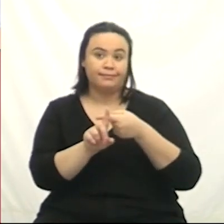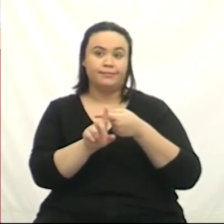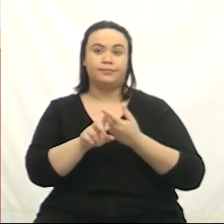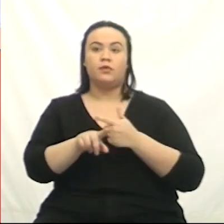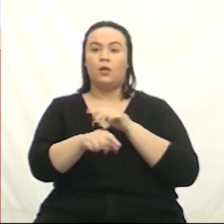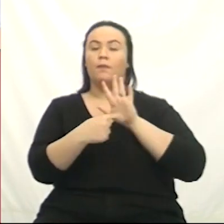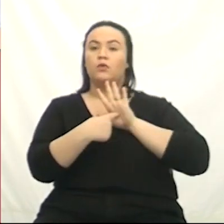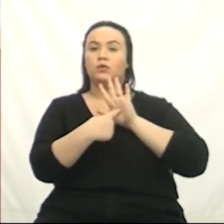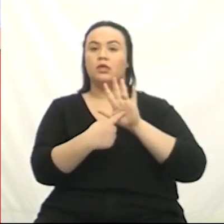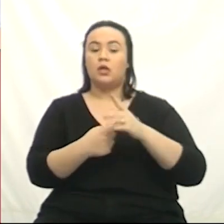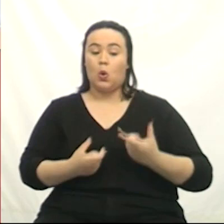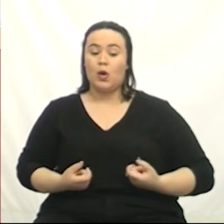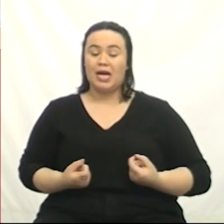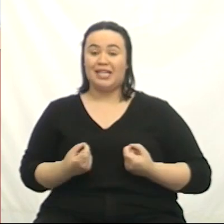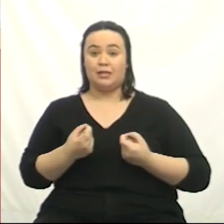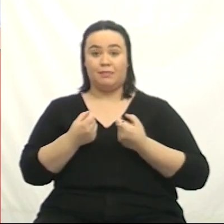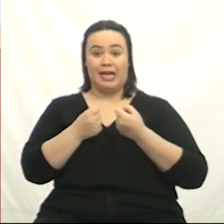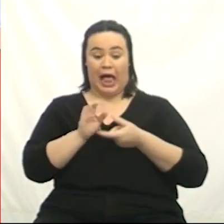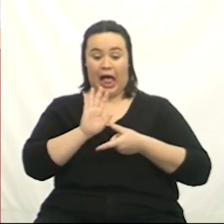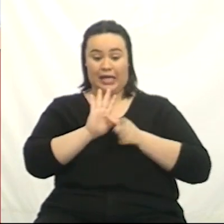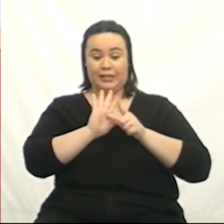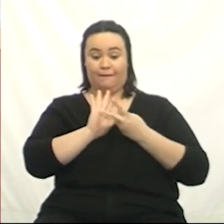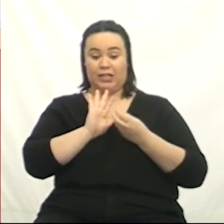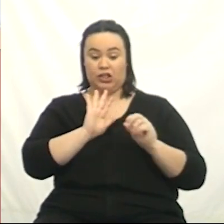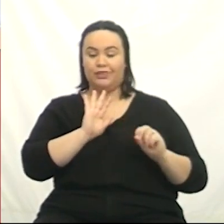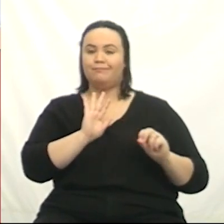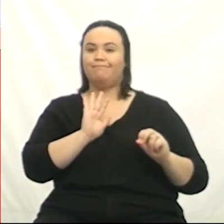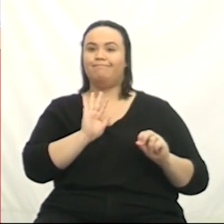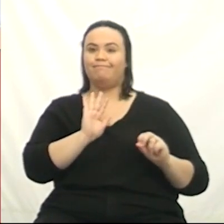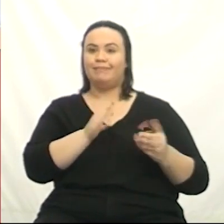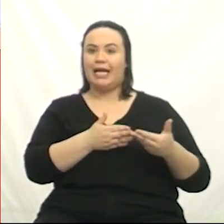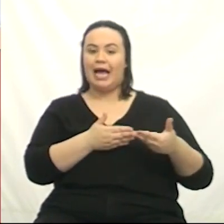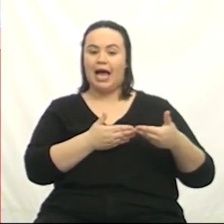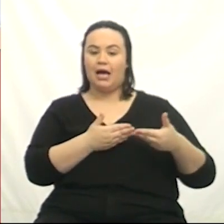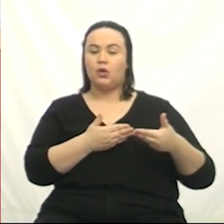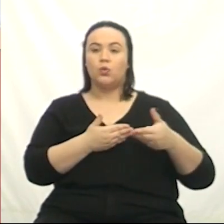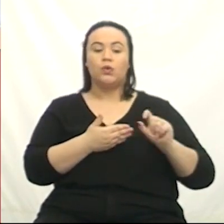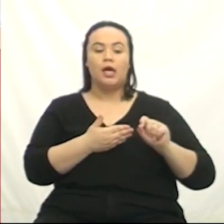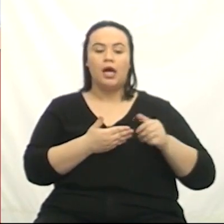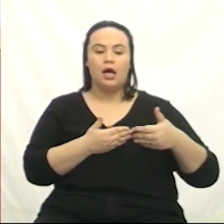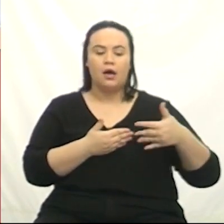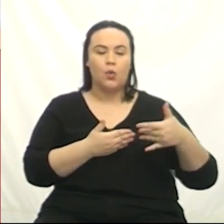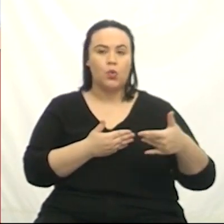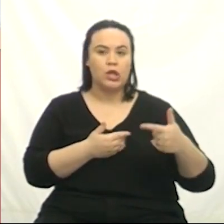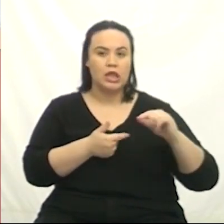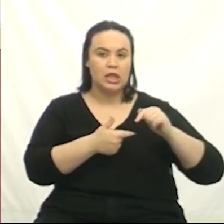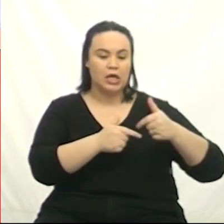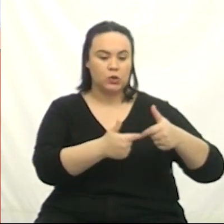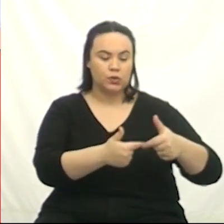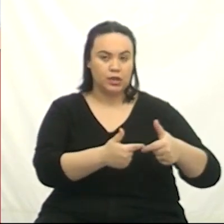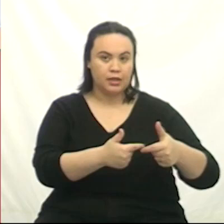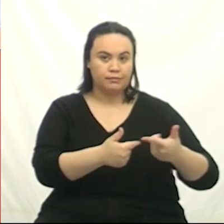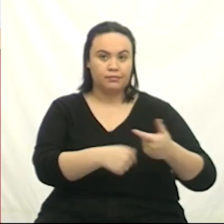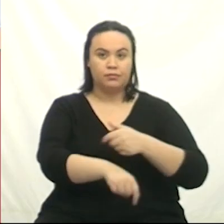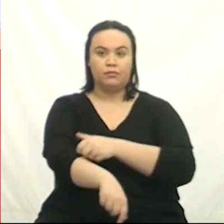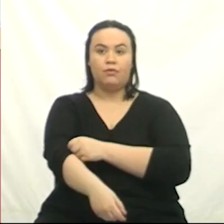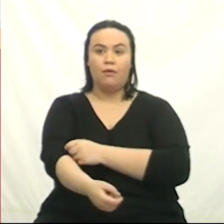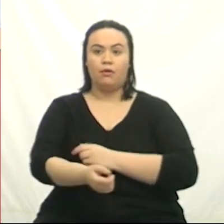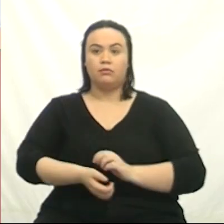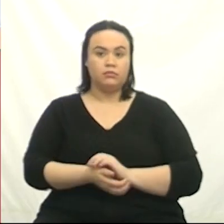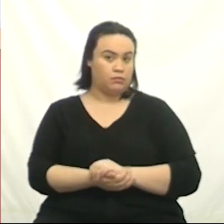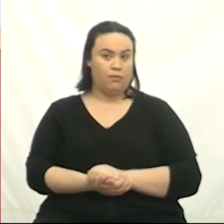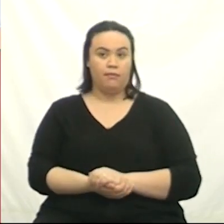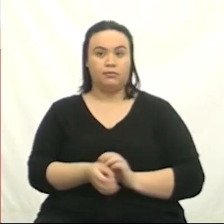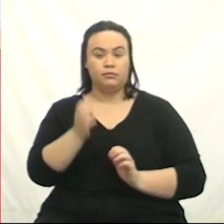trazendo o câncer muito mais cedo, 20 anos antes do que aqueles que fumam o cigarro,